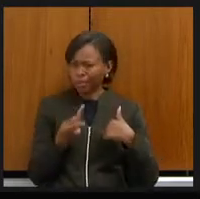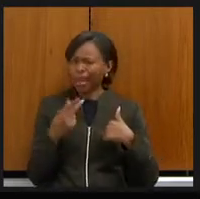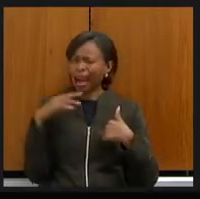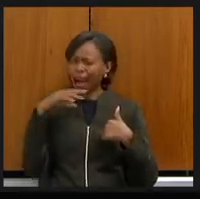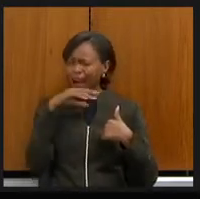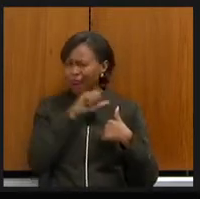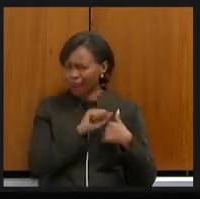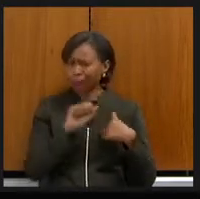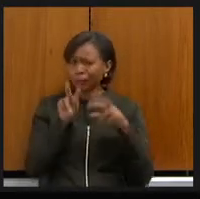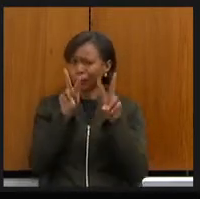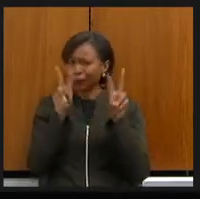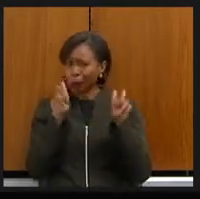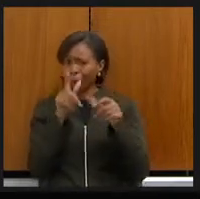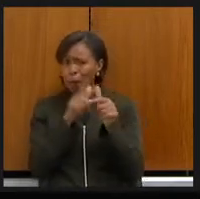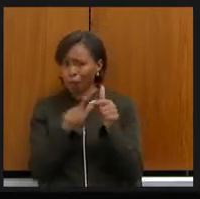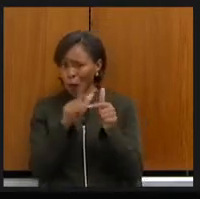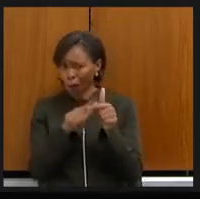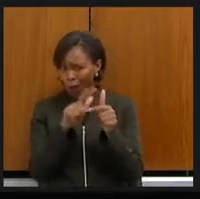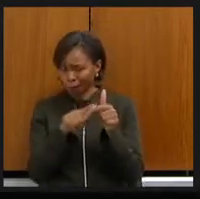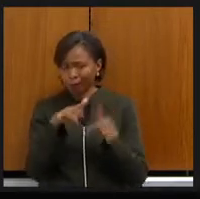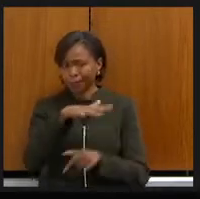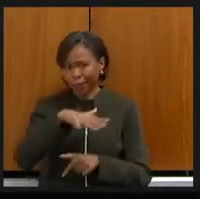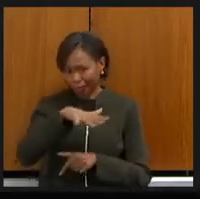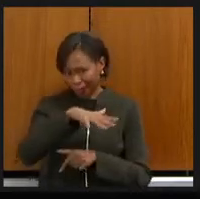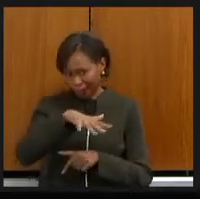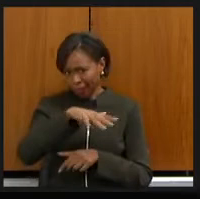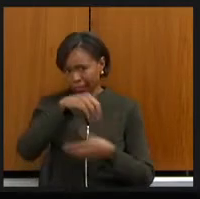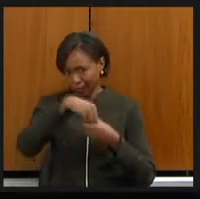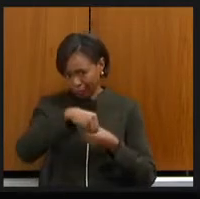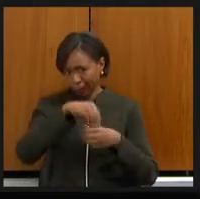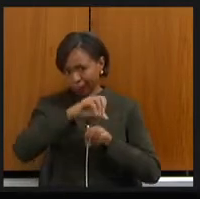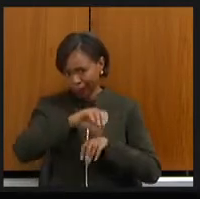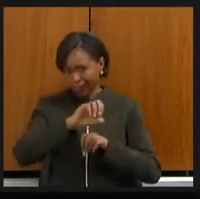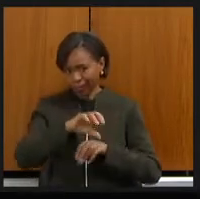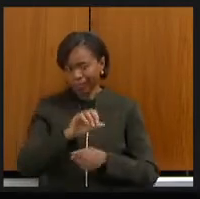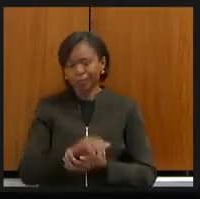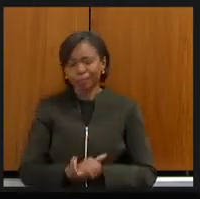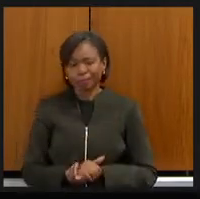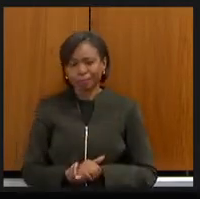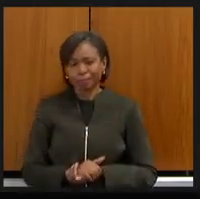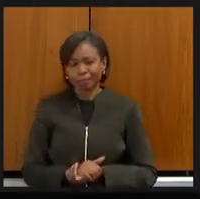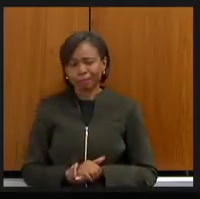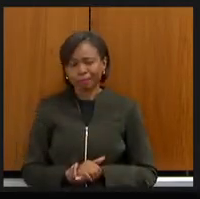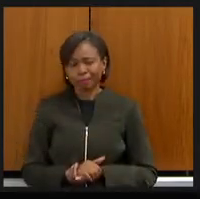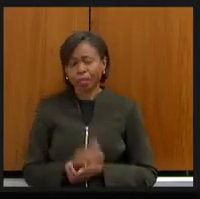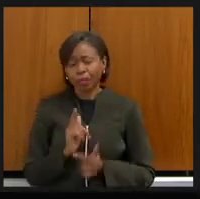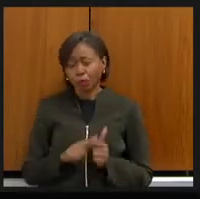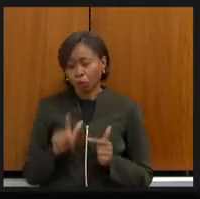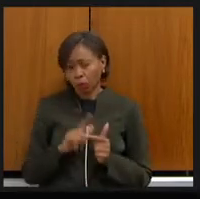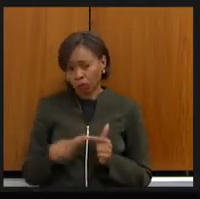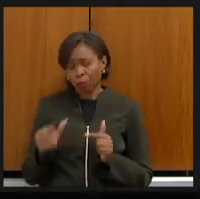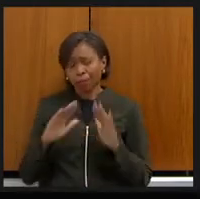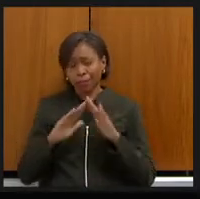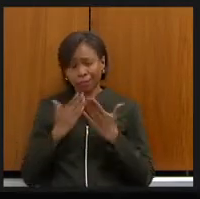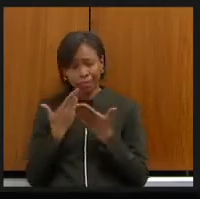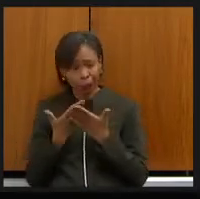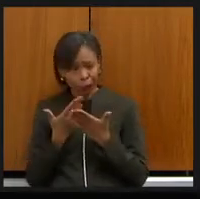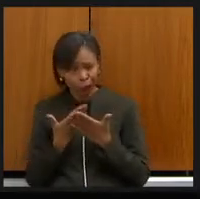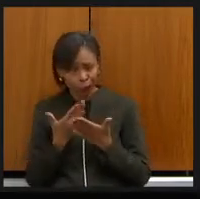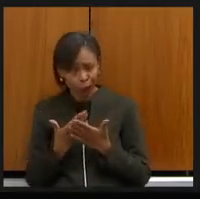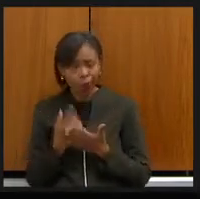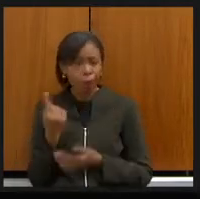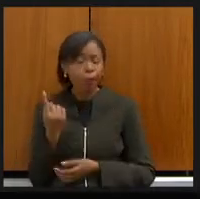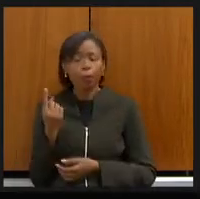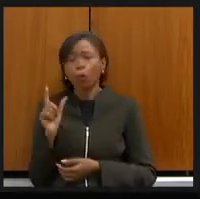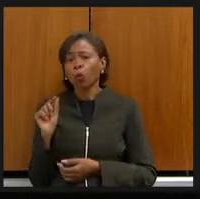problemas que afetam na educação ou menos que a gente enfrenta nas escolas e